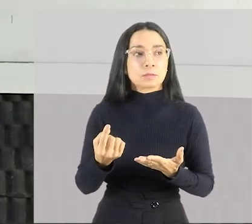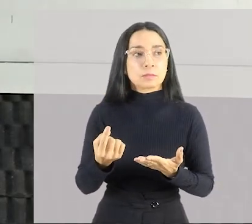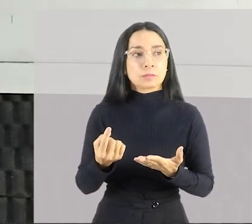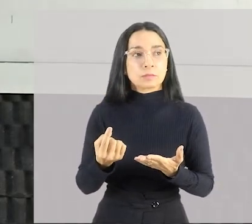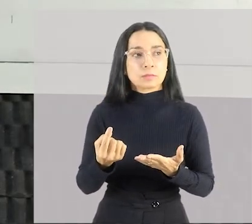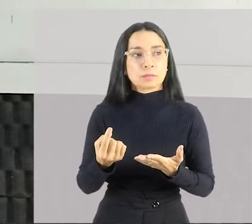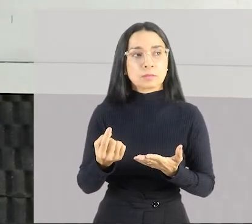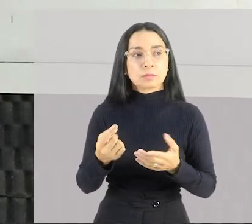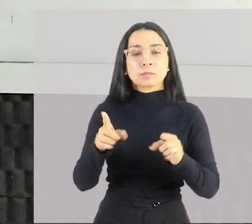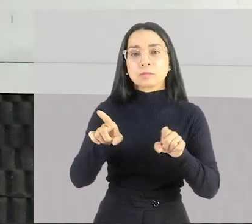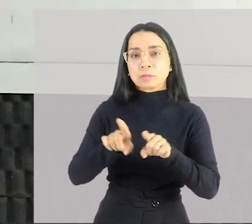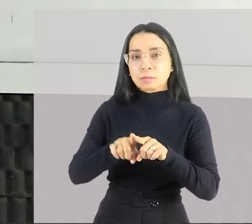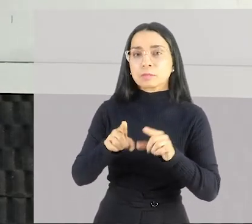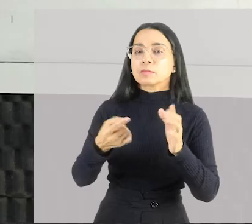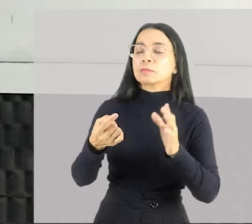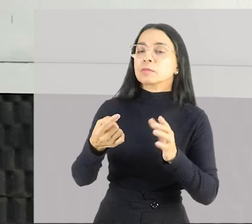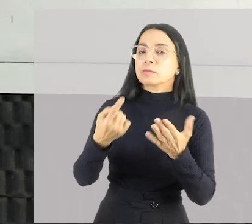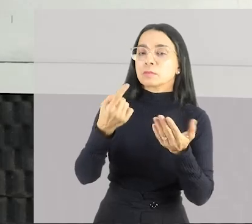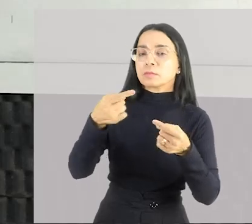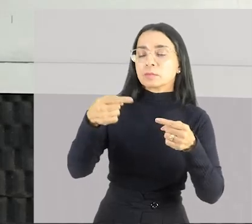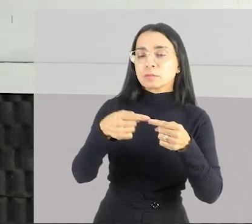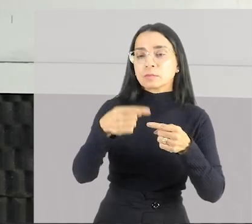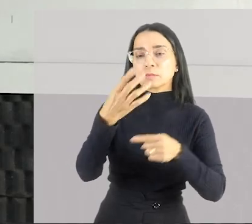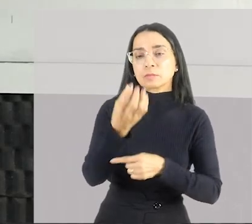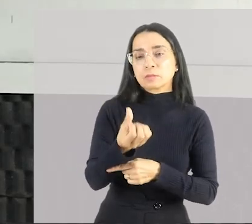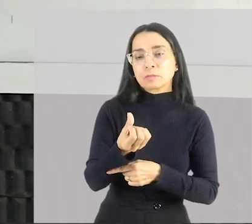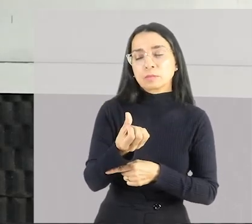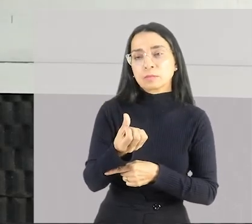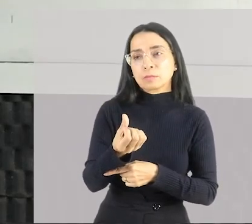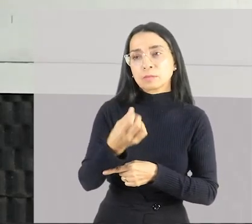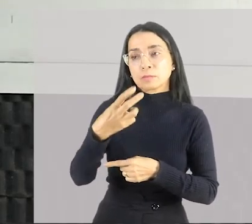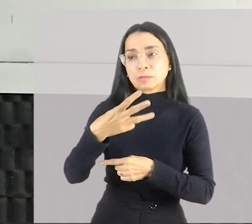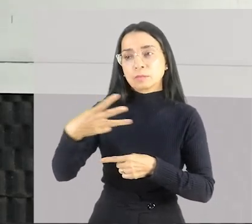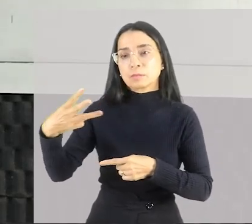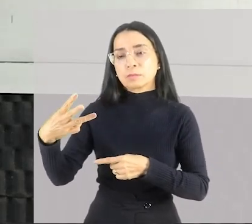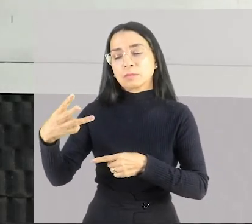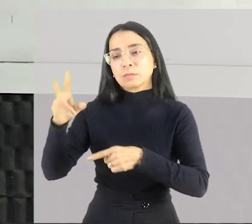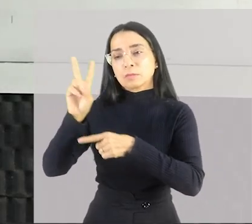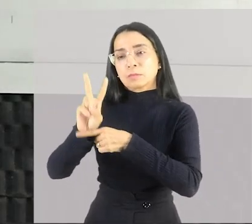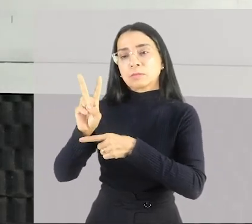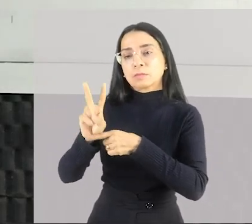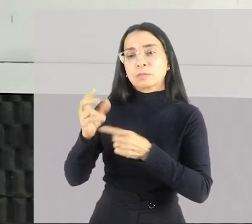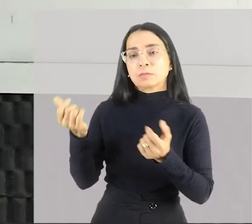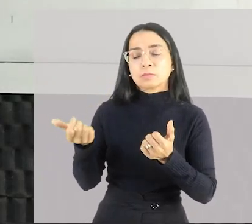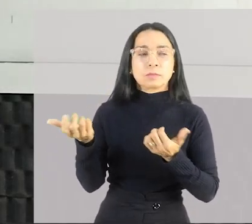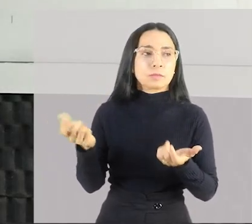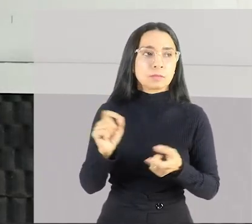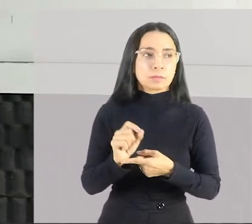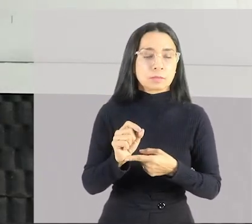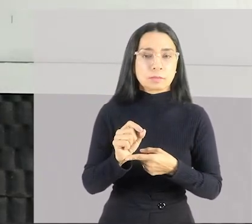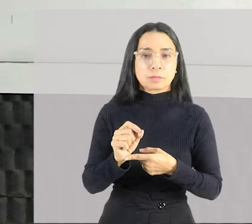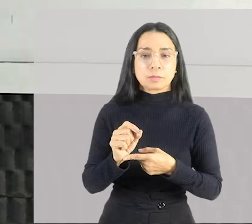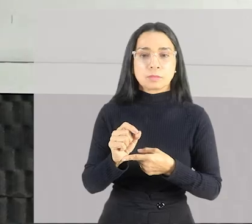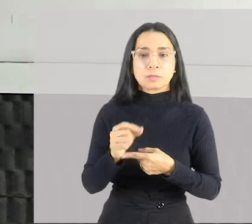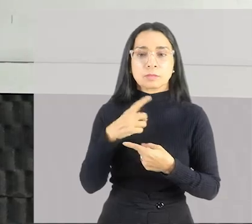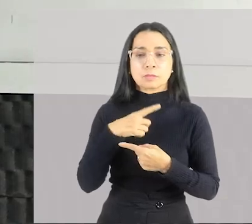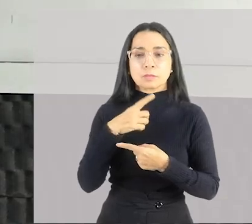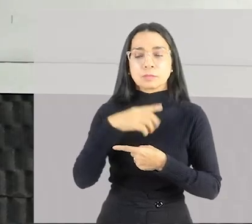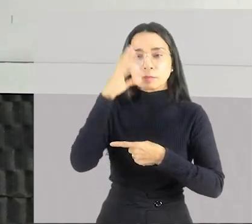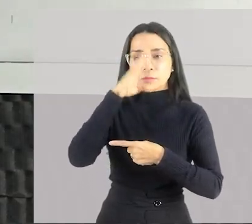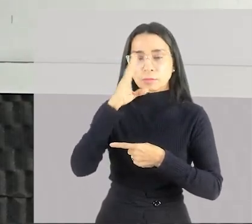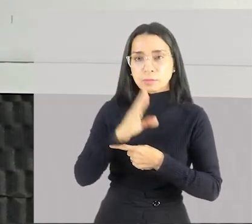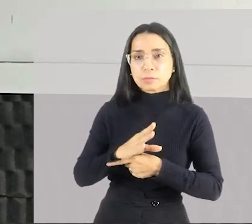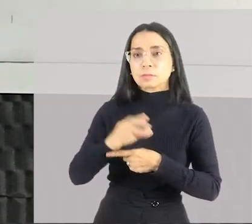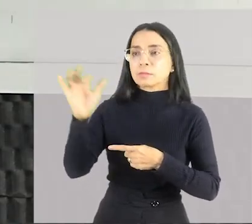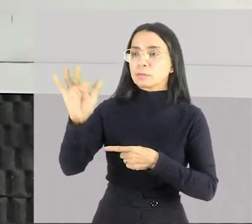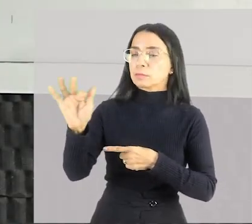PR é europeus para três vagas já que você fixou um brasileiro um francês porque é isso que eu quero eu quero que